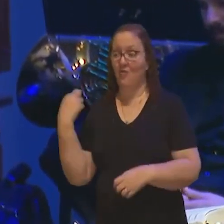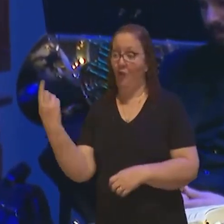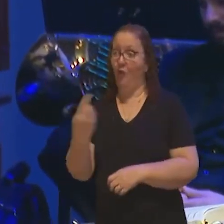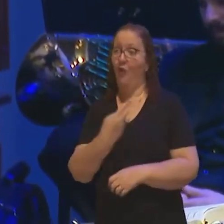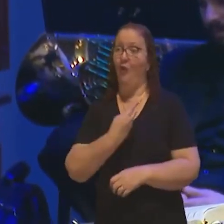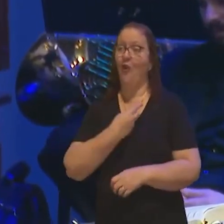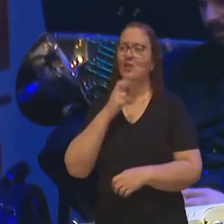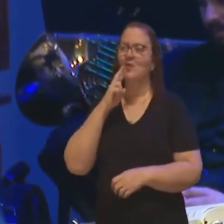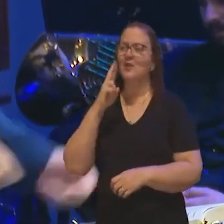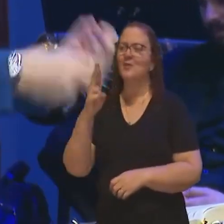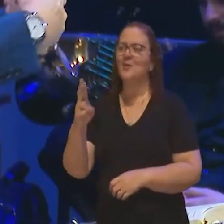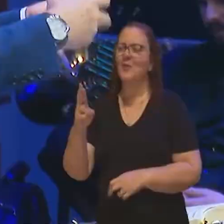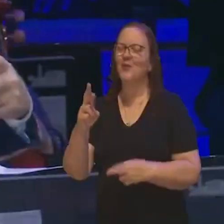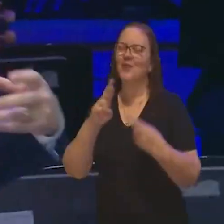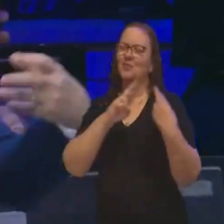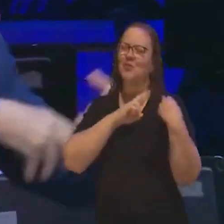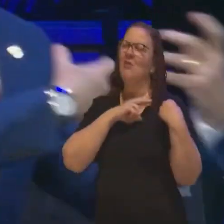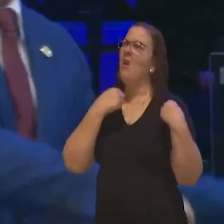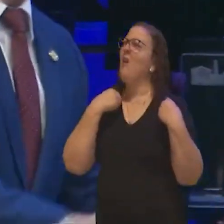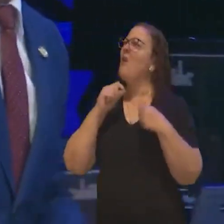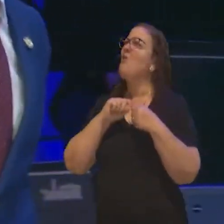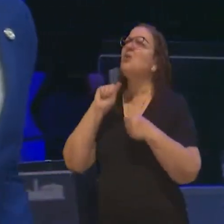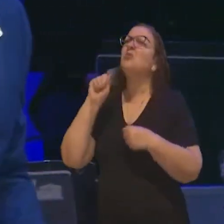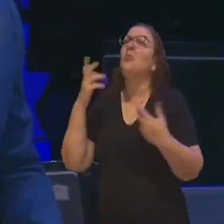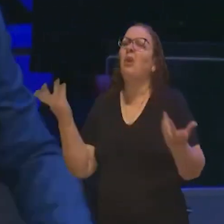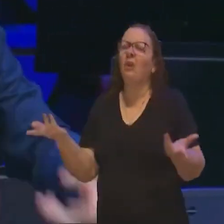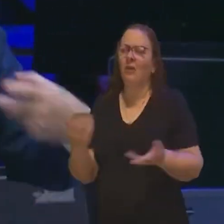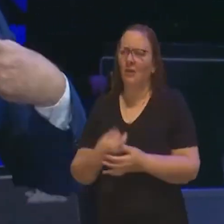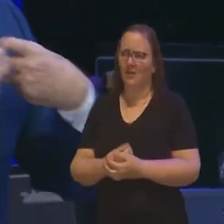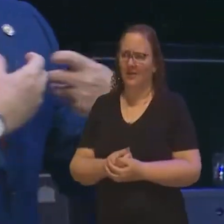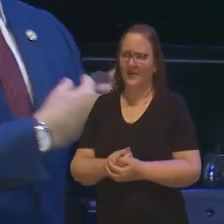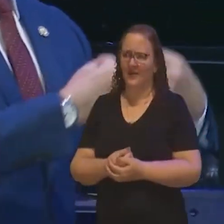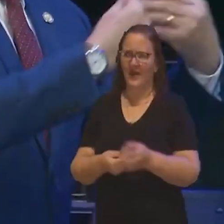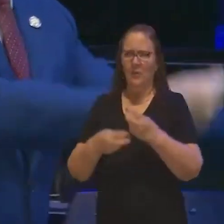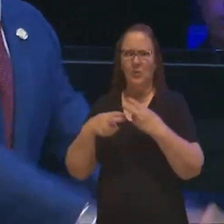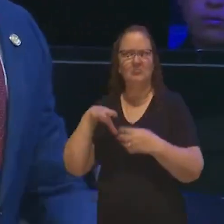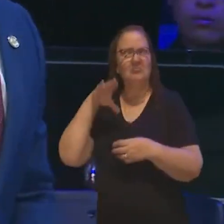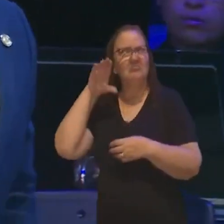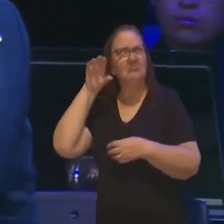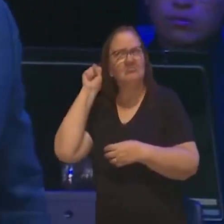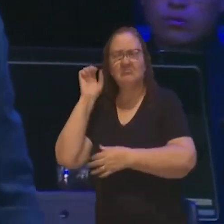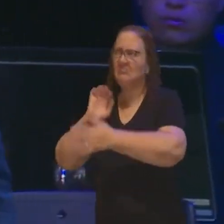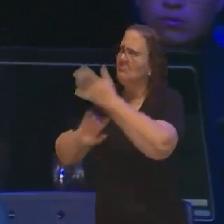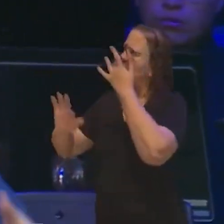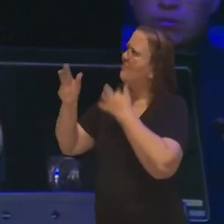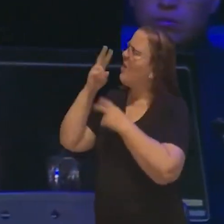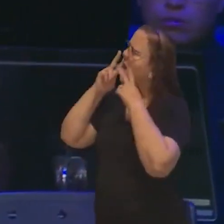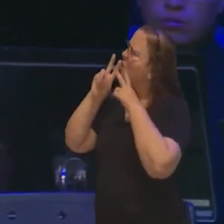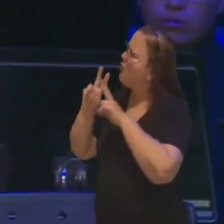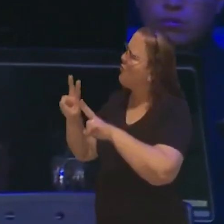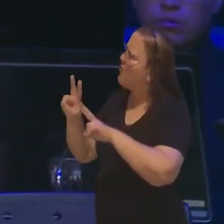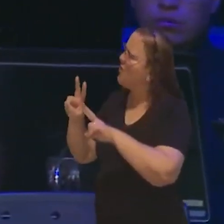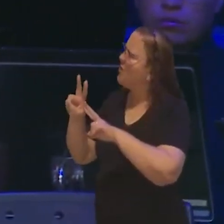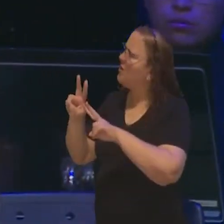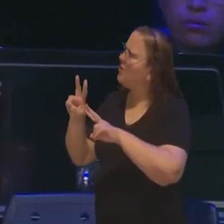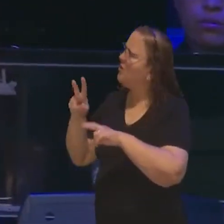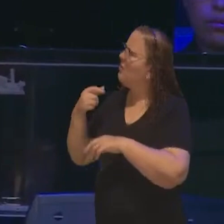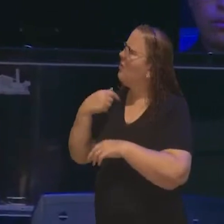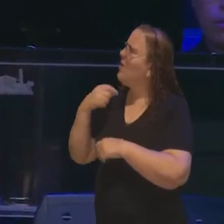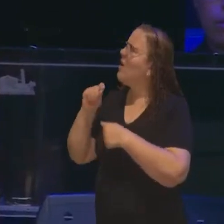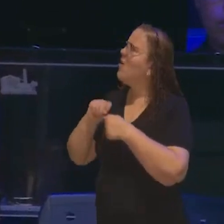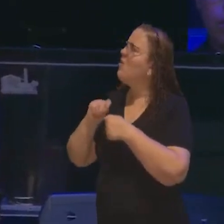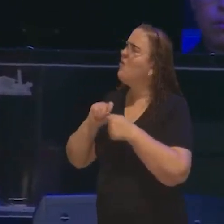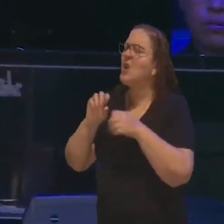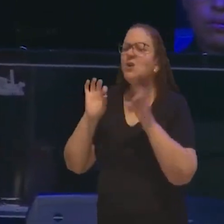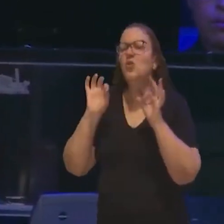uma responsabilidade. O que eu faço com tudo isso que eu ouço? O que eu faço com tudo isso que eu vejo? Qual é a minha atitude? Qual é a